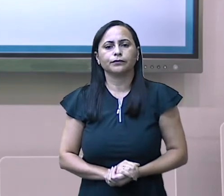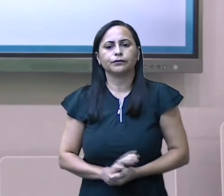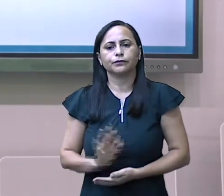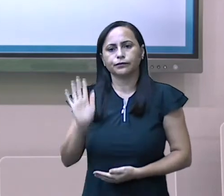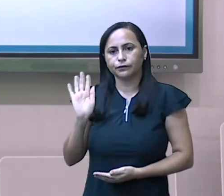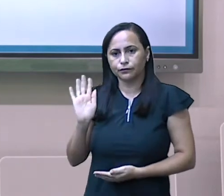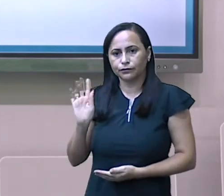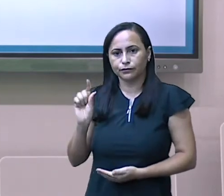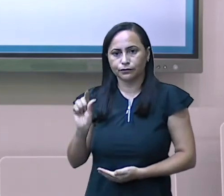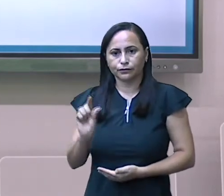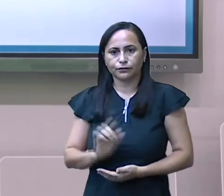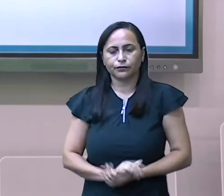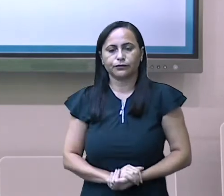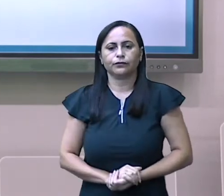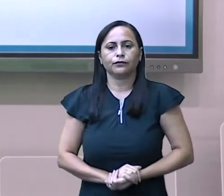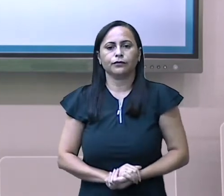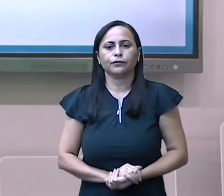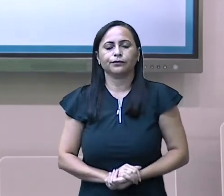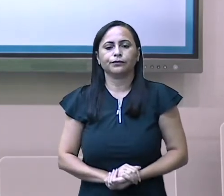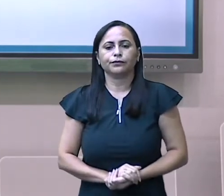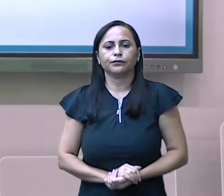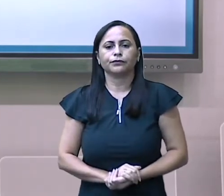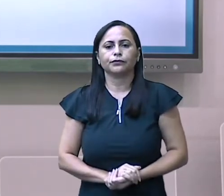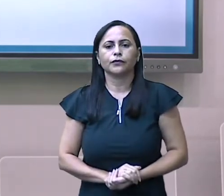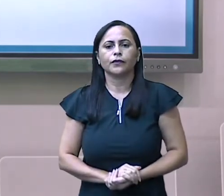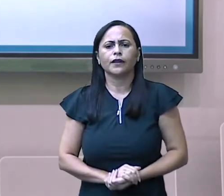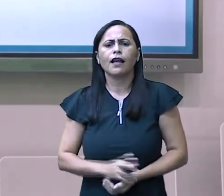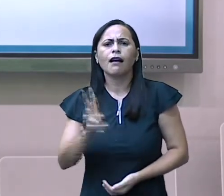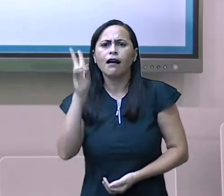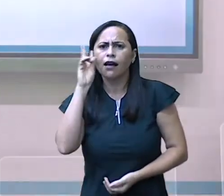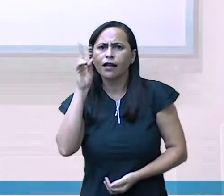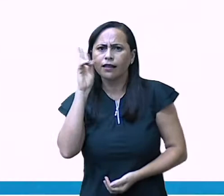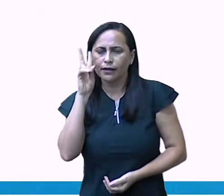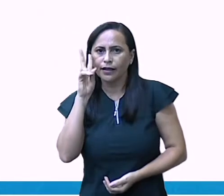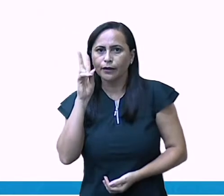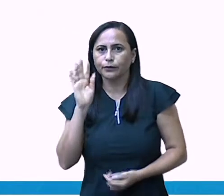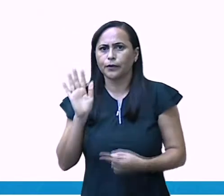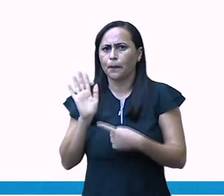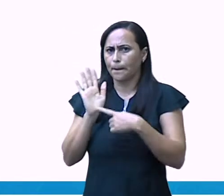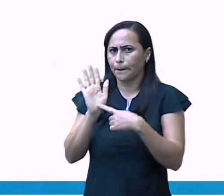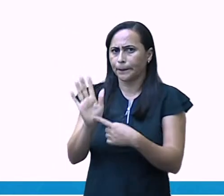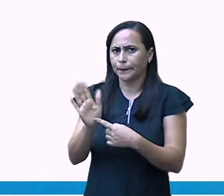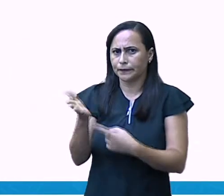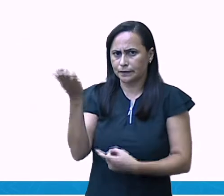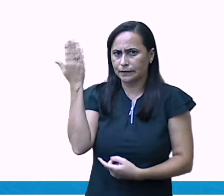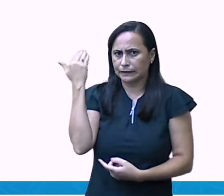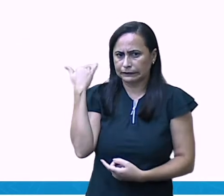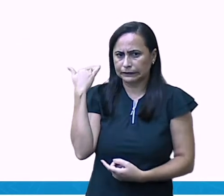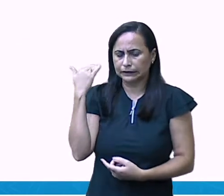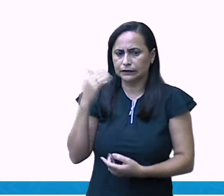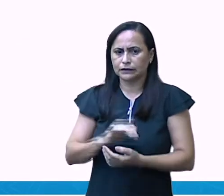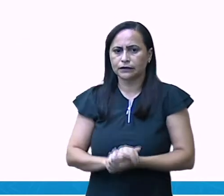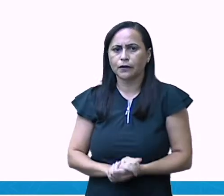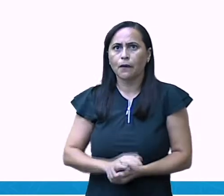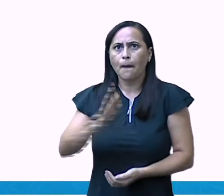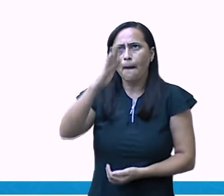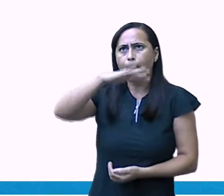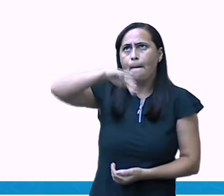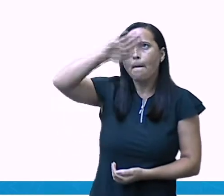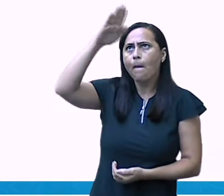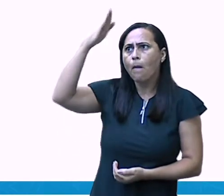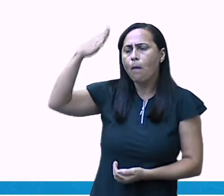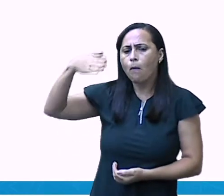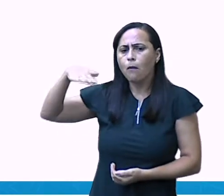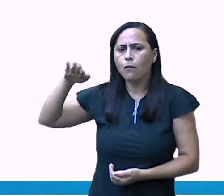está aqui. Que as montanhas, elas liberam partículas